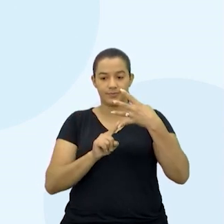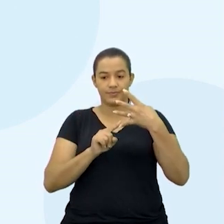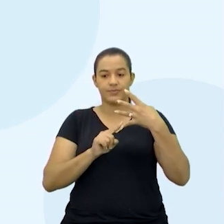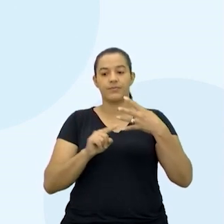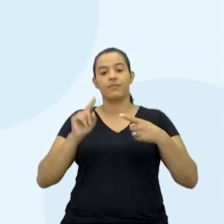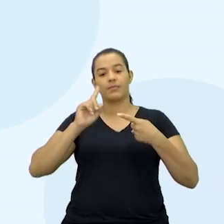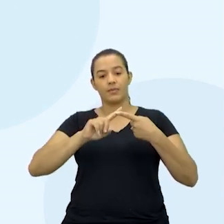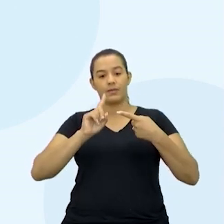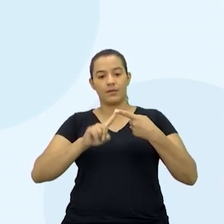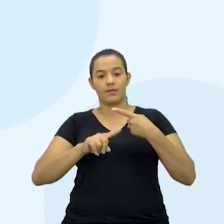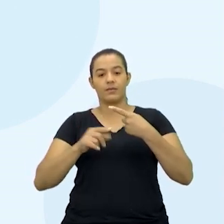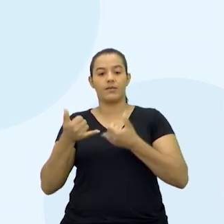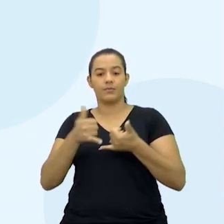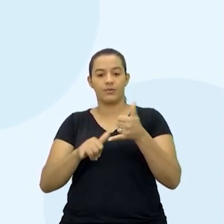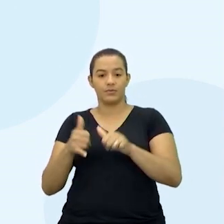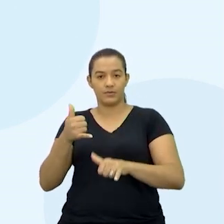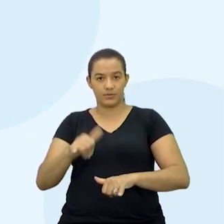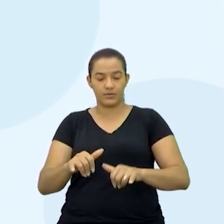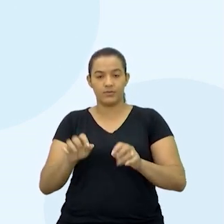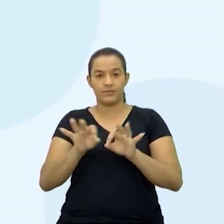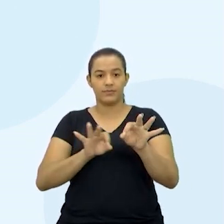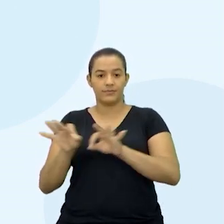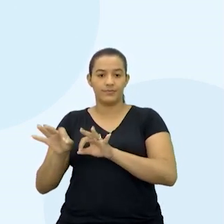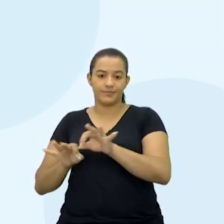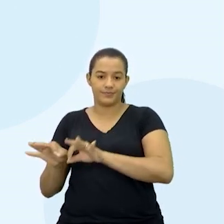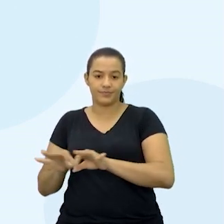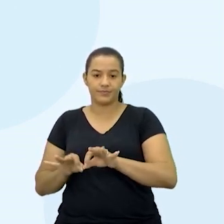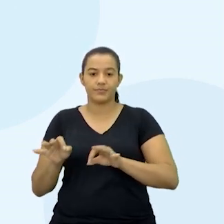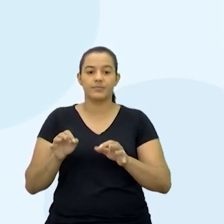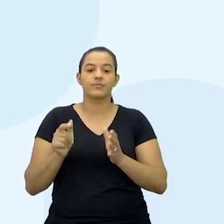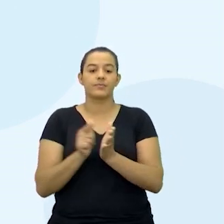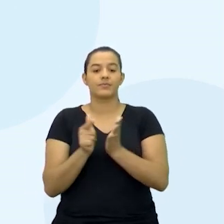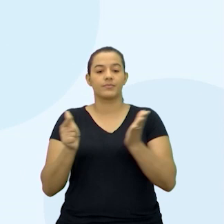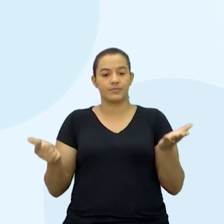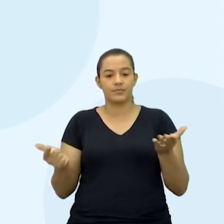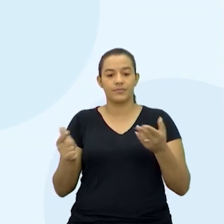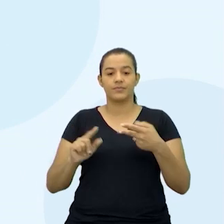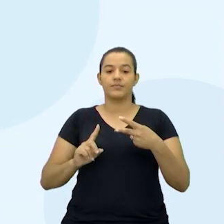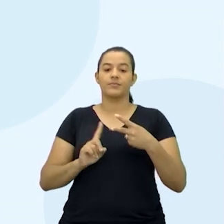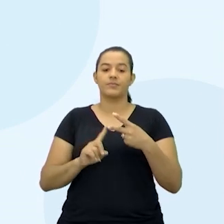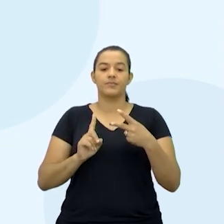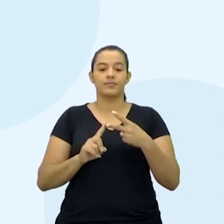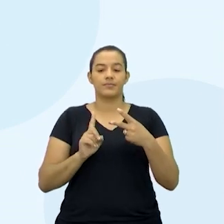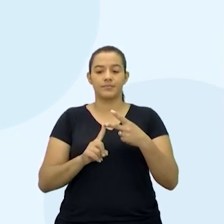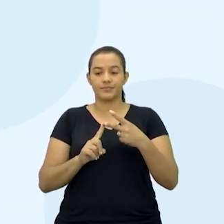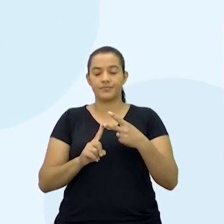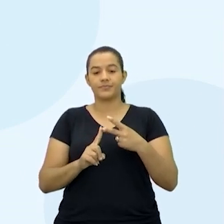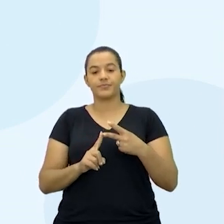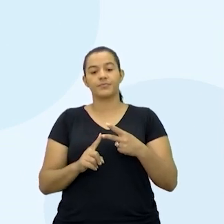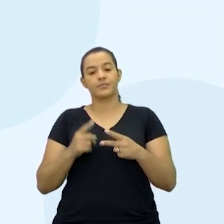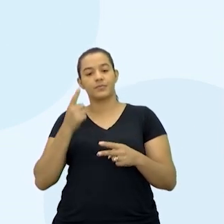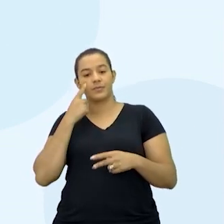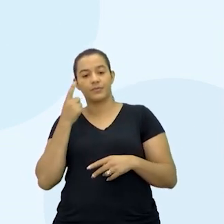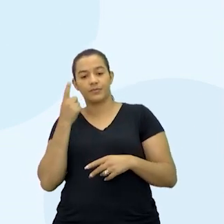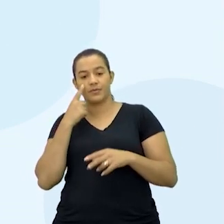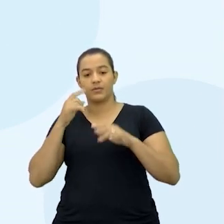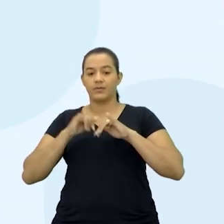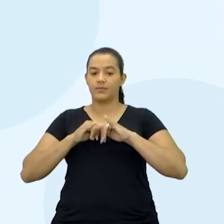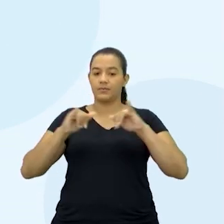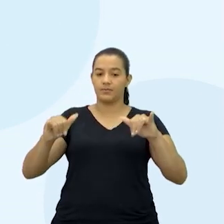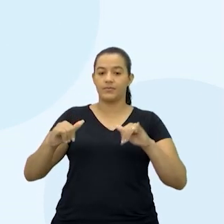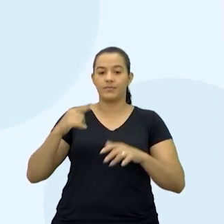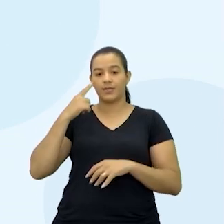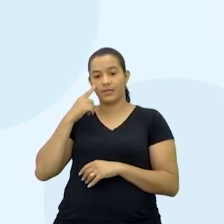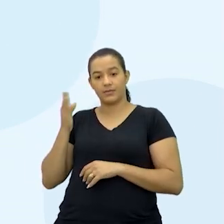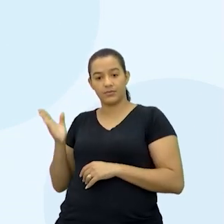componentes são Laboratório de Produção Jornalística, com o nosso querido Mauro Farias, meu xará. O Observatório da Imprensa Internacional,